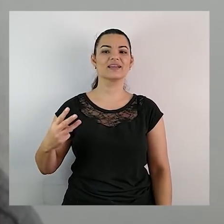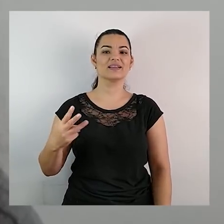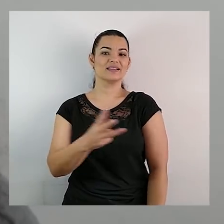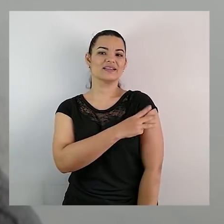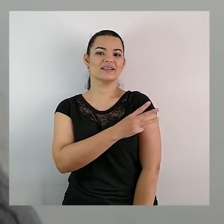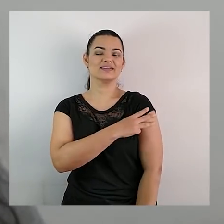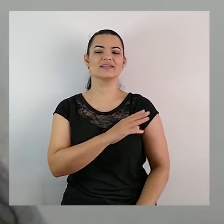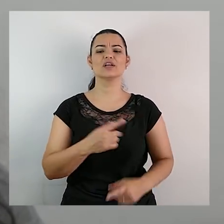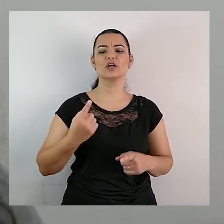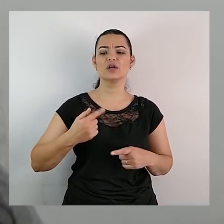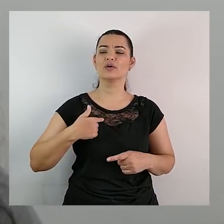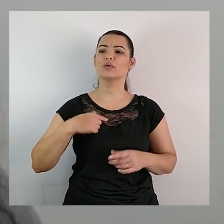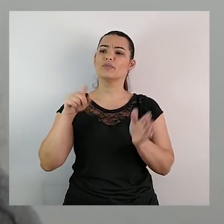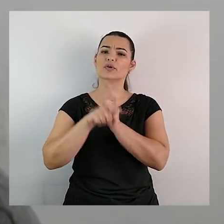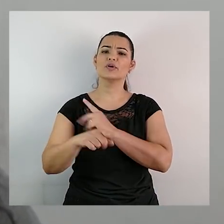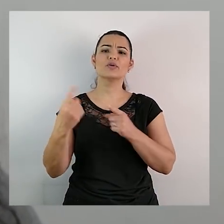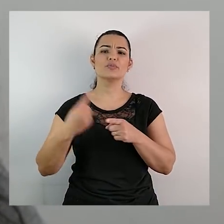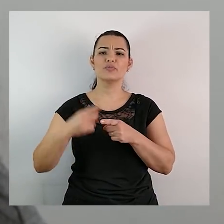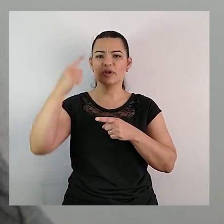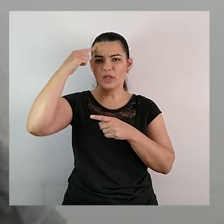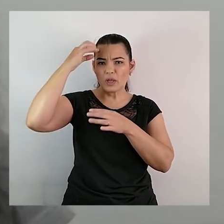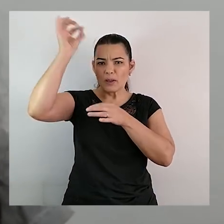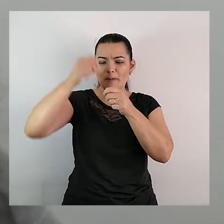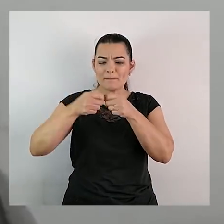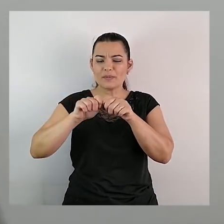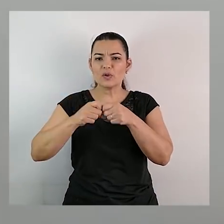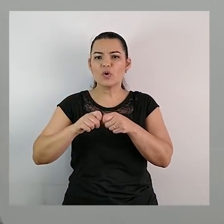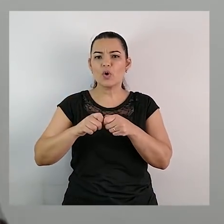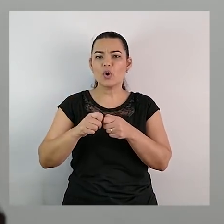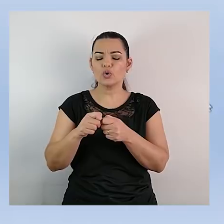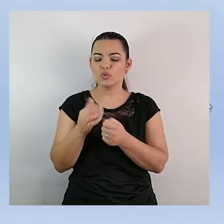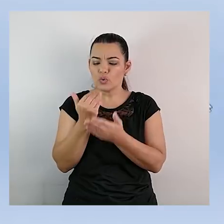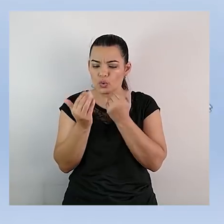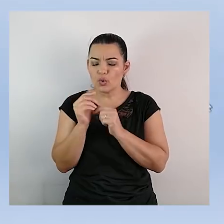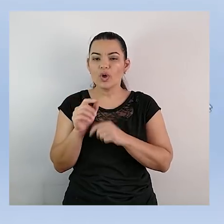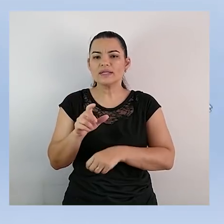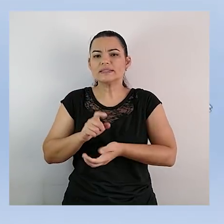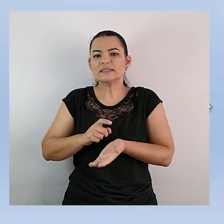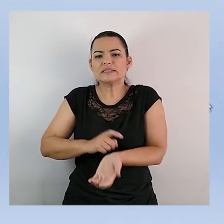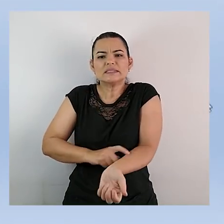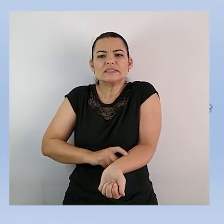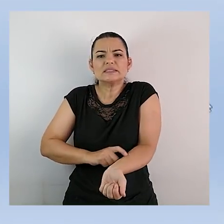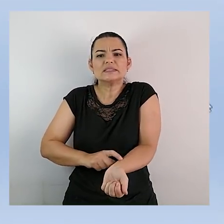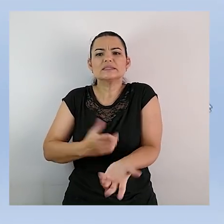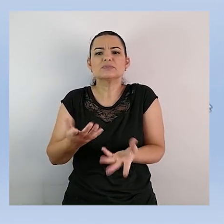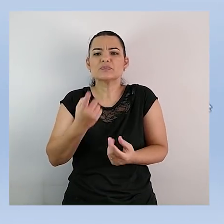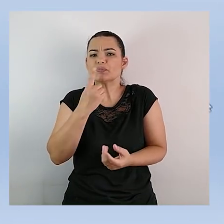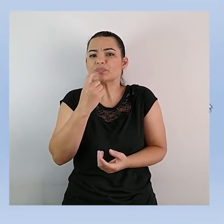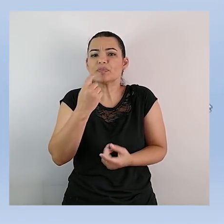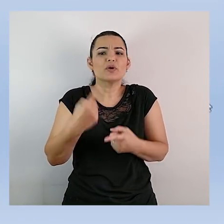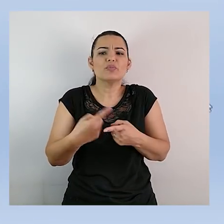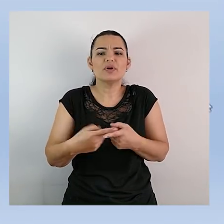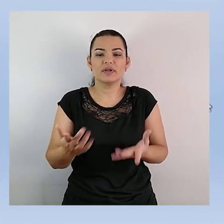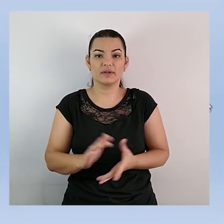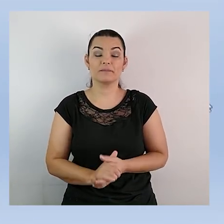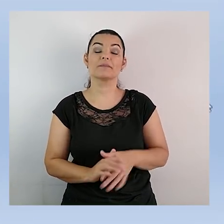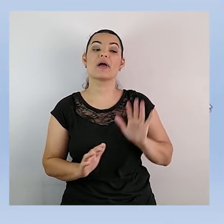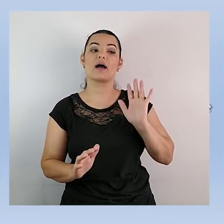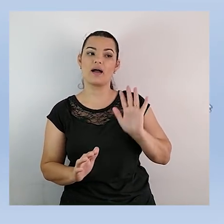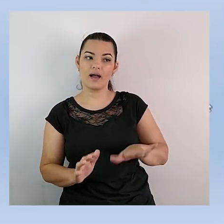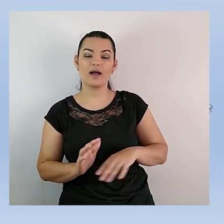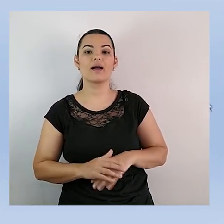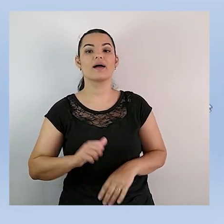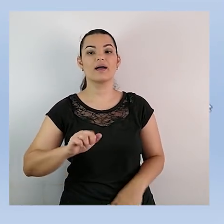e eu queria saber por que o piolho se alimenta de sangue. Muito bom, olha só. Assim como os insetos,